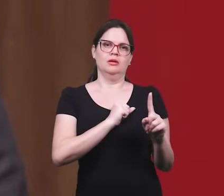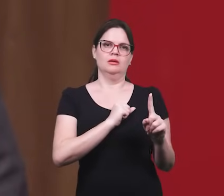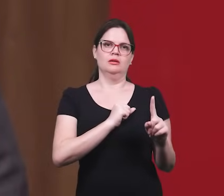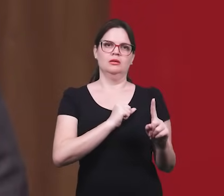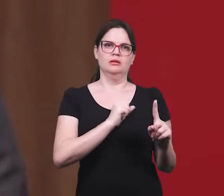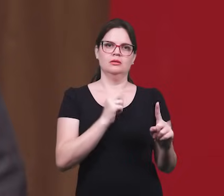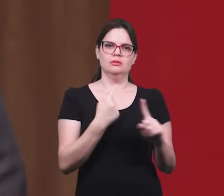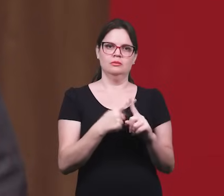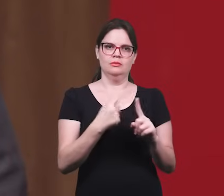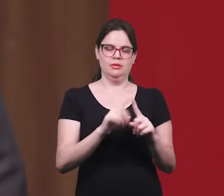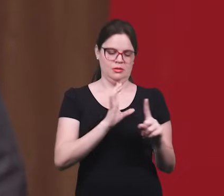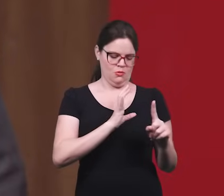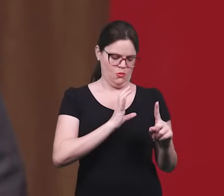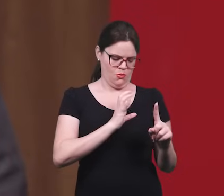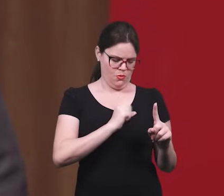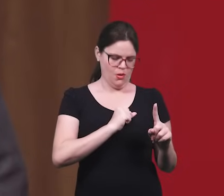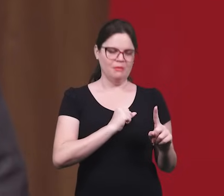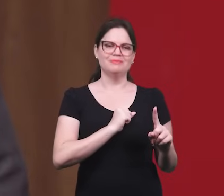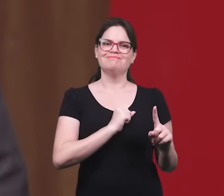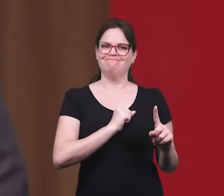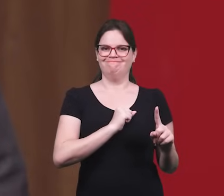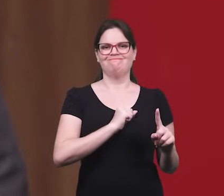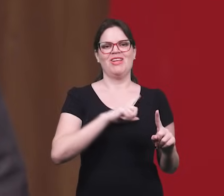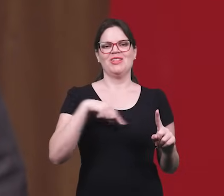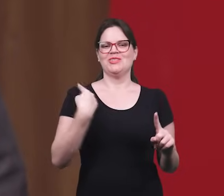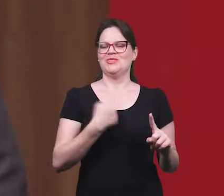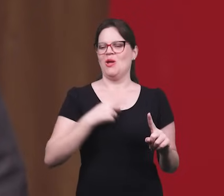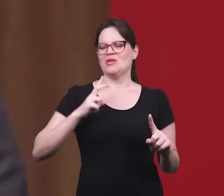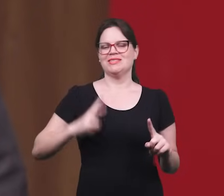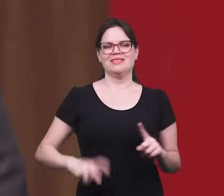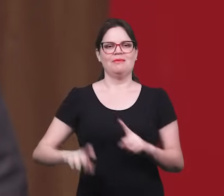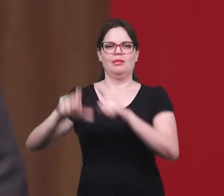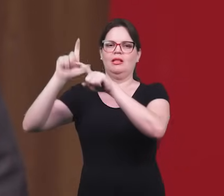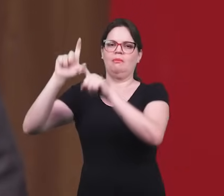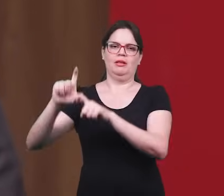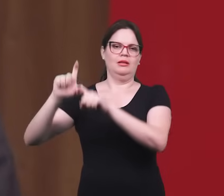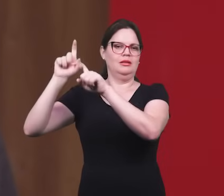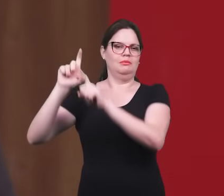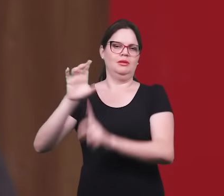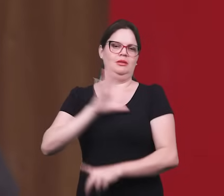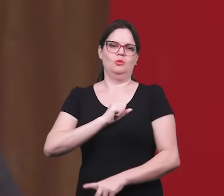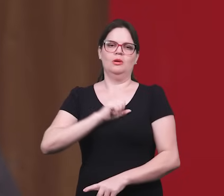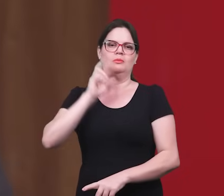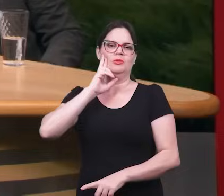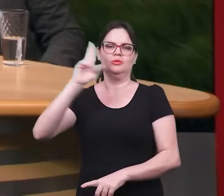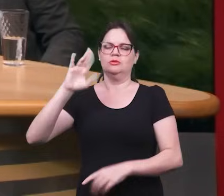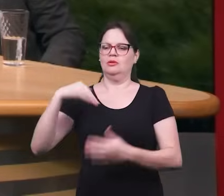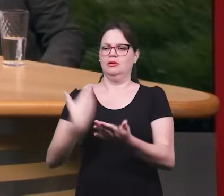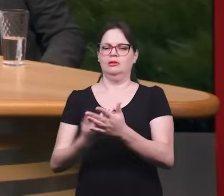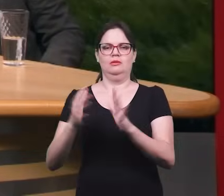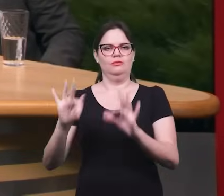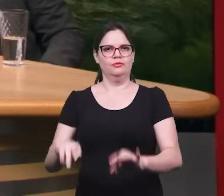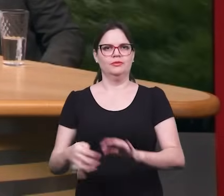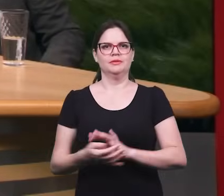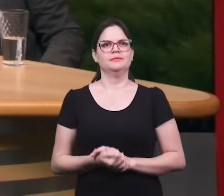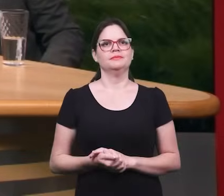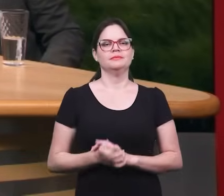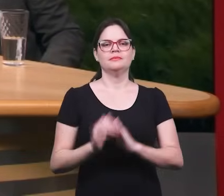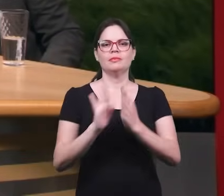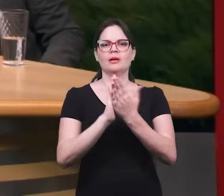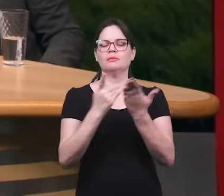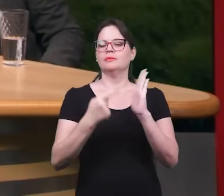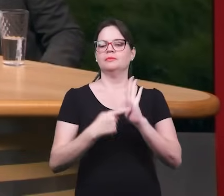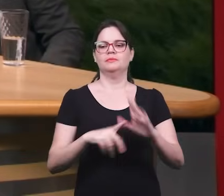esse amor somos devedores seremos até o final devedores desse amor a Bíblia nos fala que